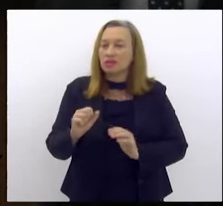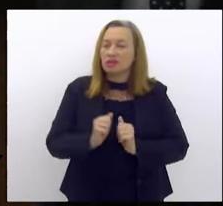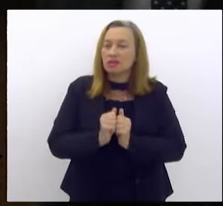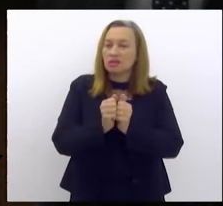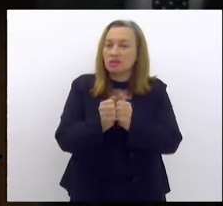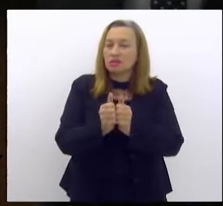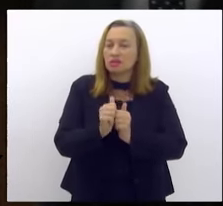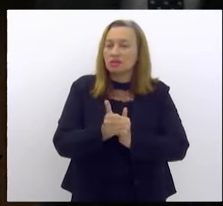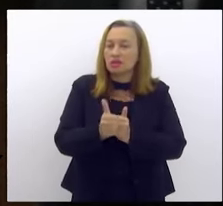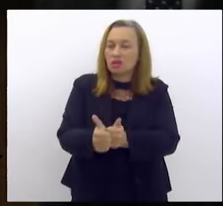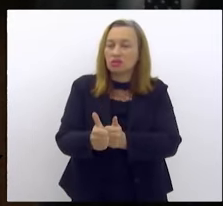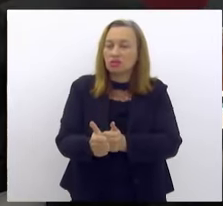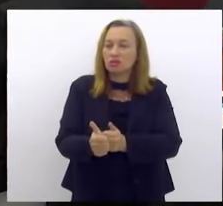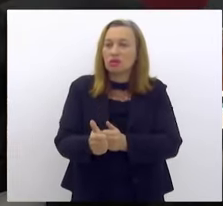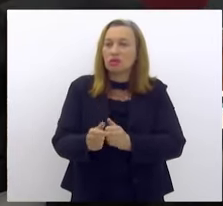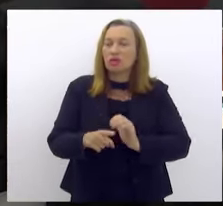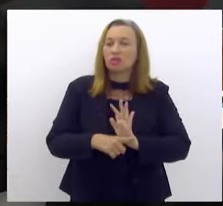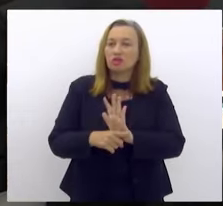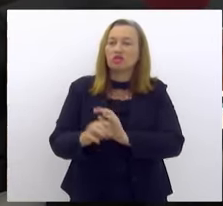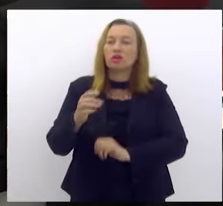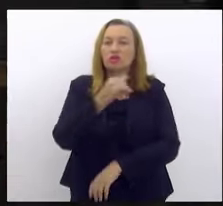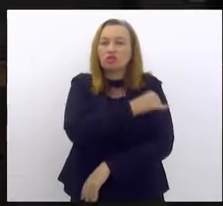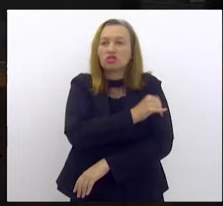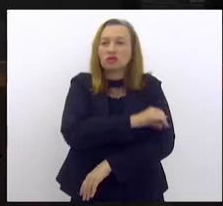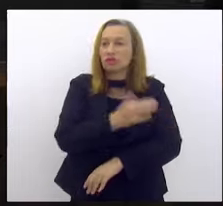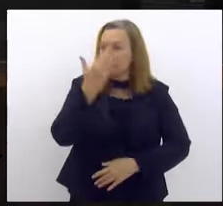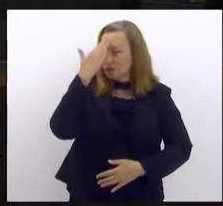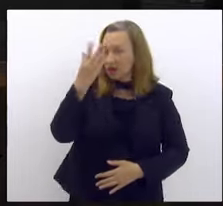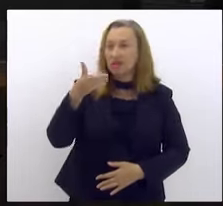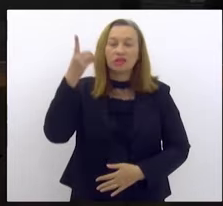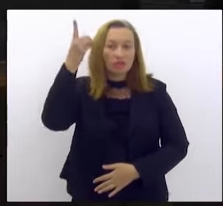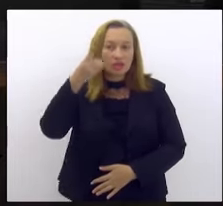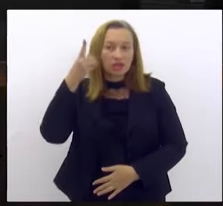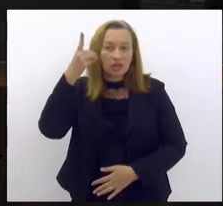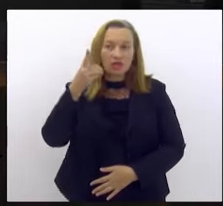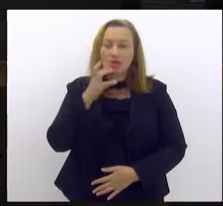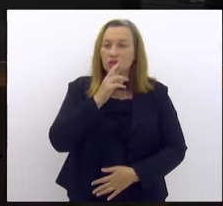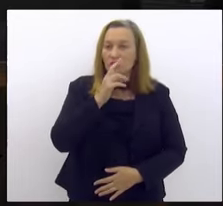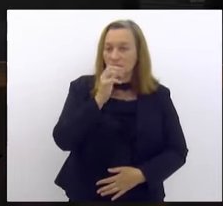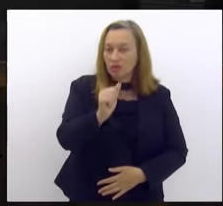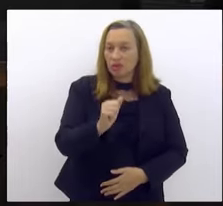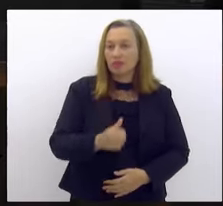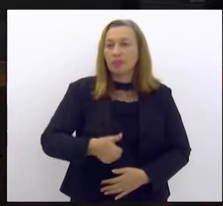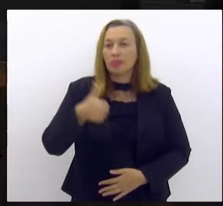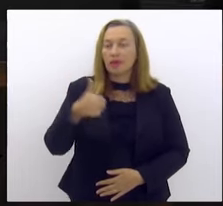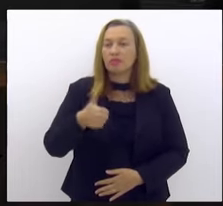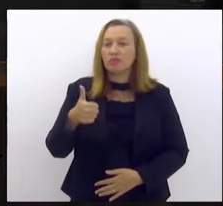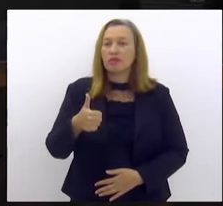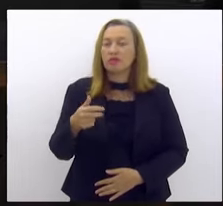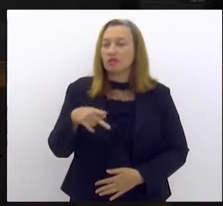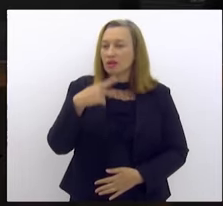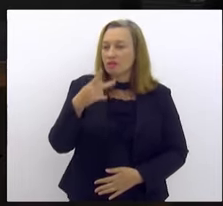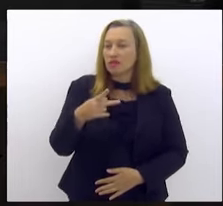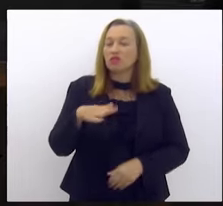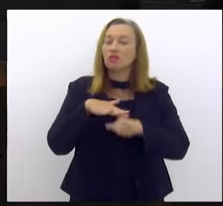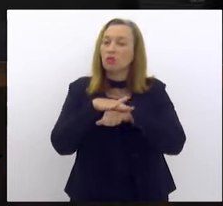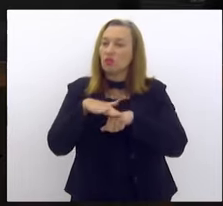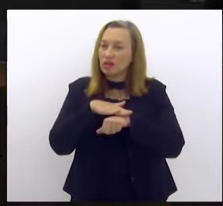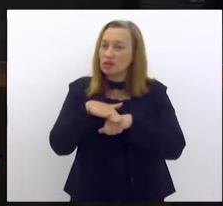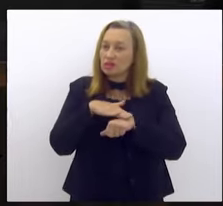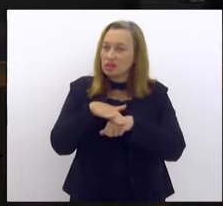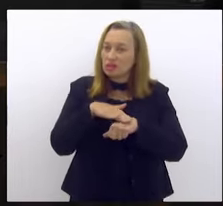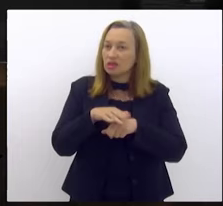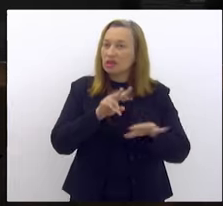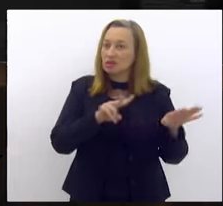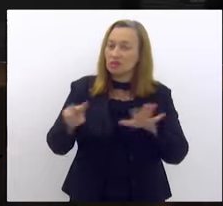Rio de Janeiro nos trilhos. Obrigado, presidente. Muito obrigado, deputado Amorim. Primeiro, pelo gesto, a gente vem conversando muito desde a